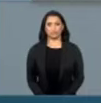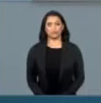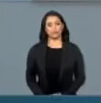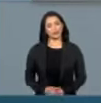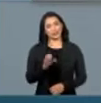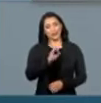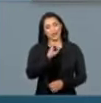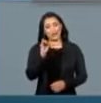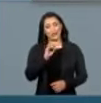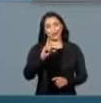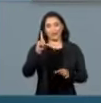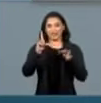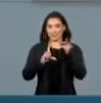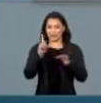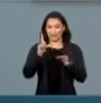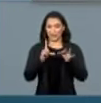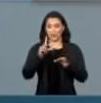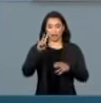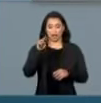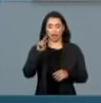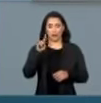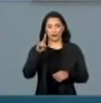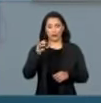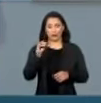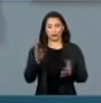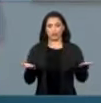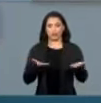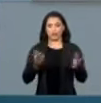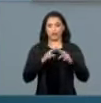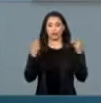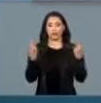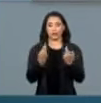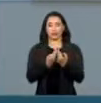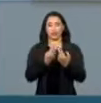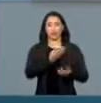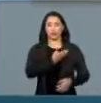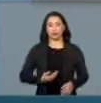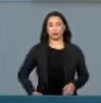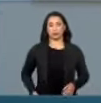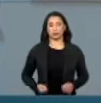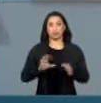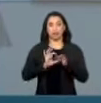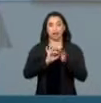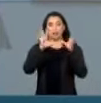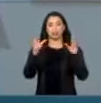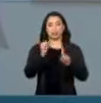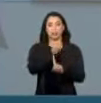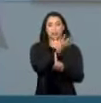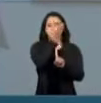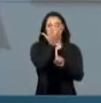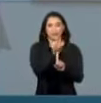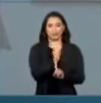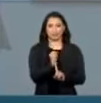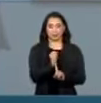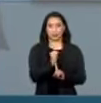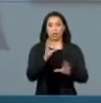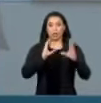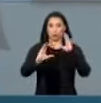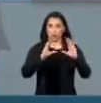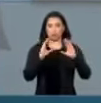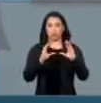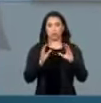Olá, amigos da TV Justiça. Acompanhamos ao vivo agora a transmissão da audiência pública sobre liberdade de expressão artística, cultural e de comunicação, direto do auditório da